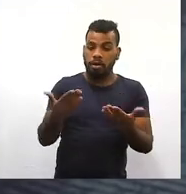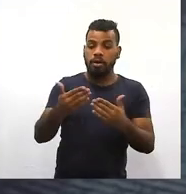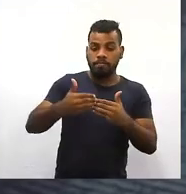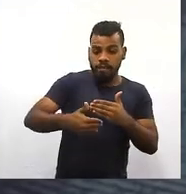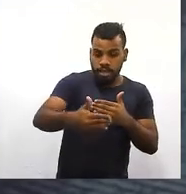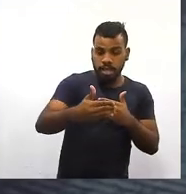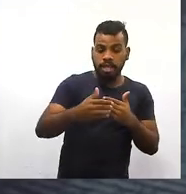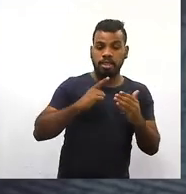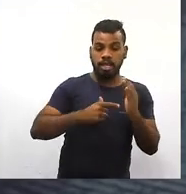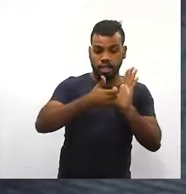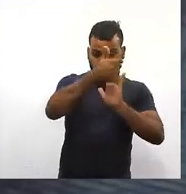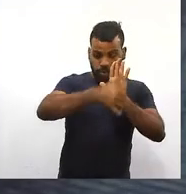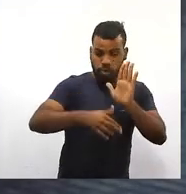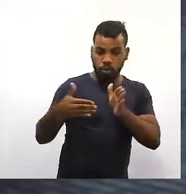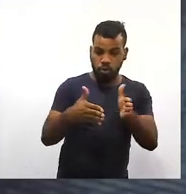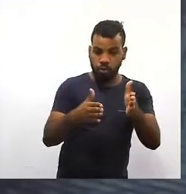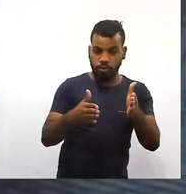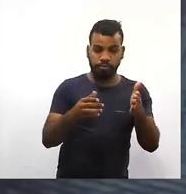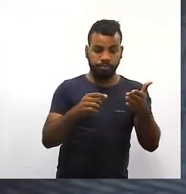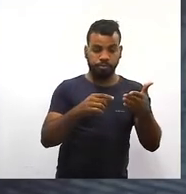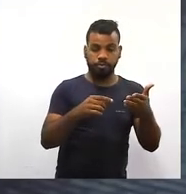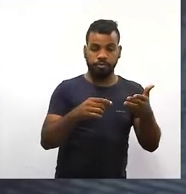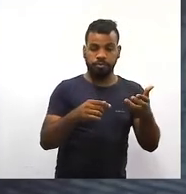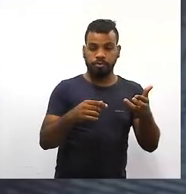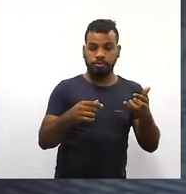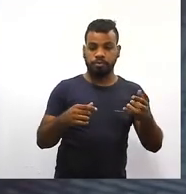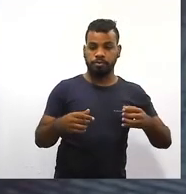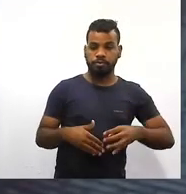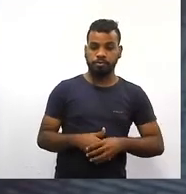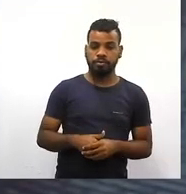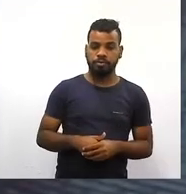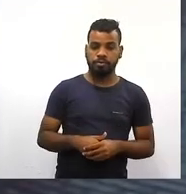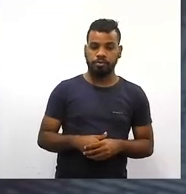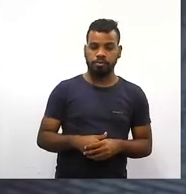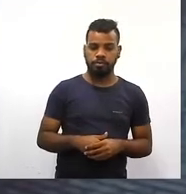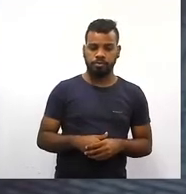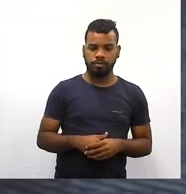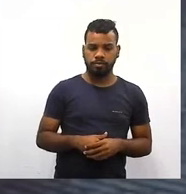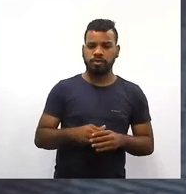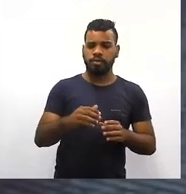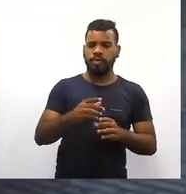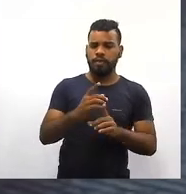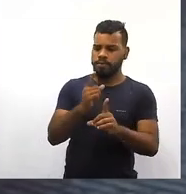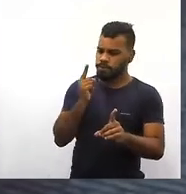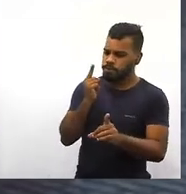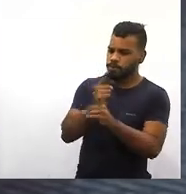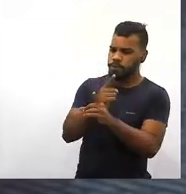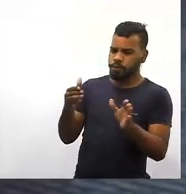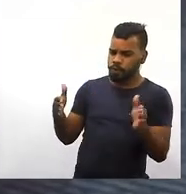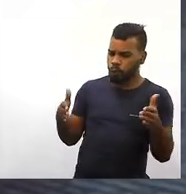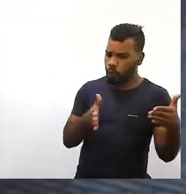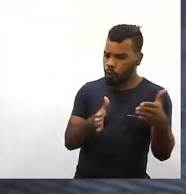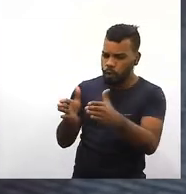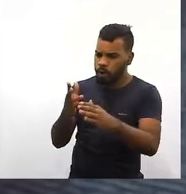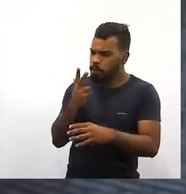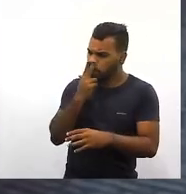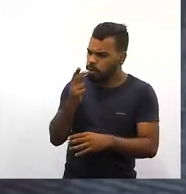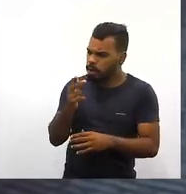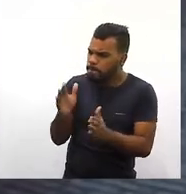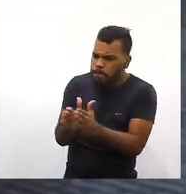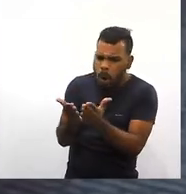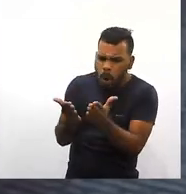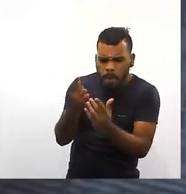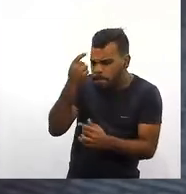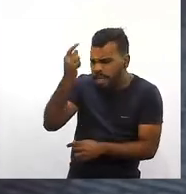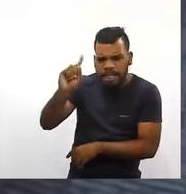questão do rio. Ele diz que não achava. Vejo que o Capibaribe, como os rios lá de cima, é tão pobre